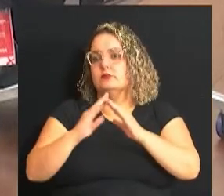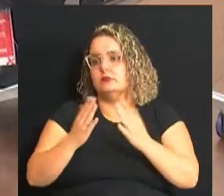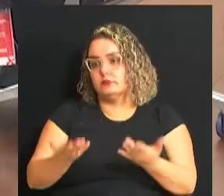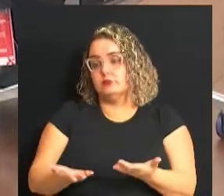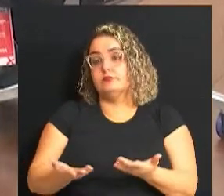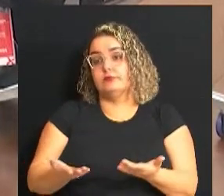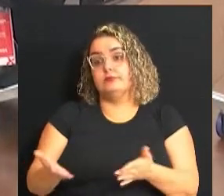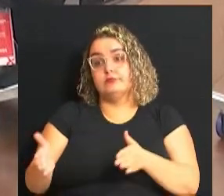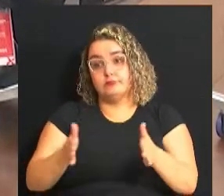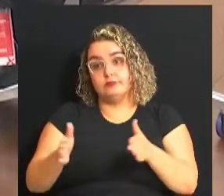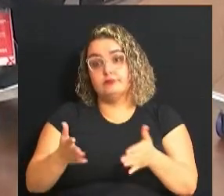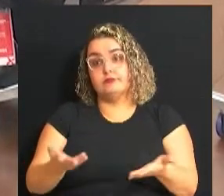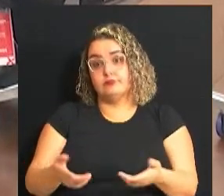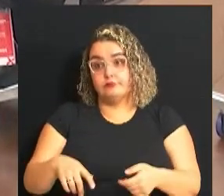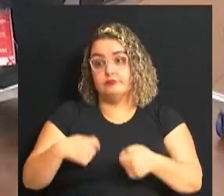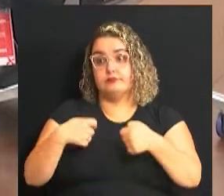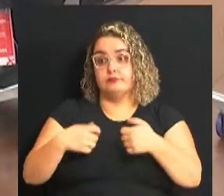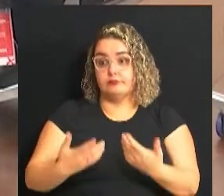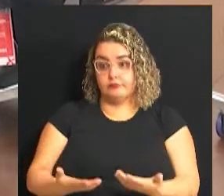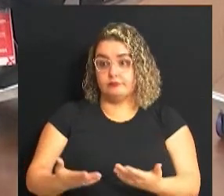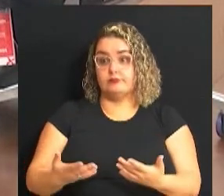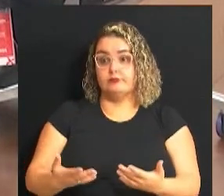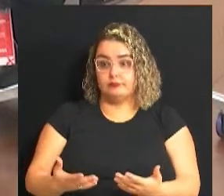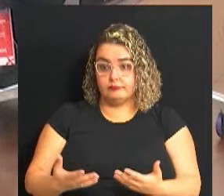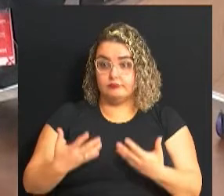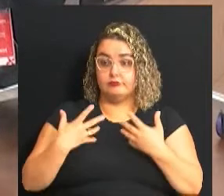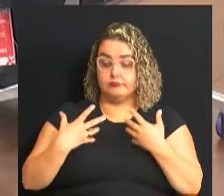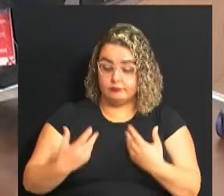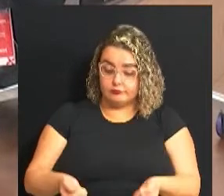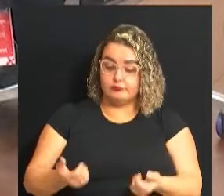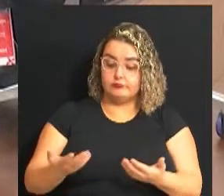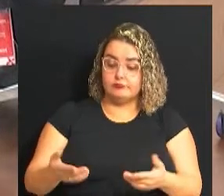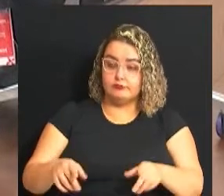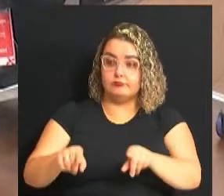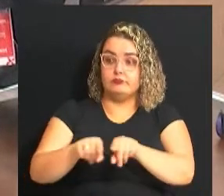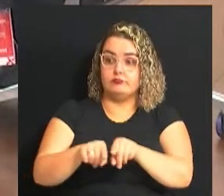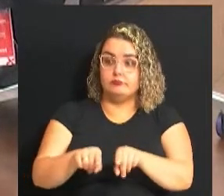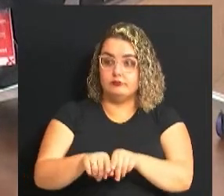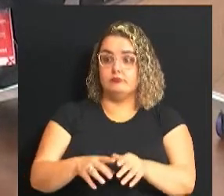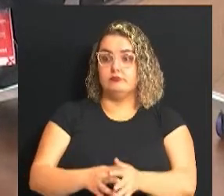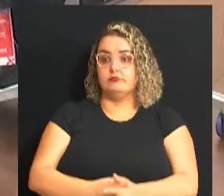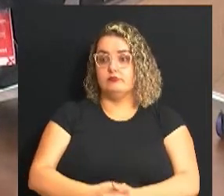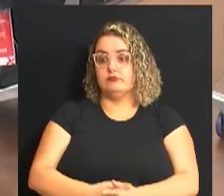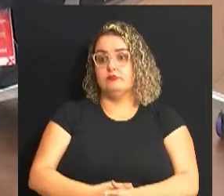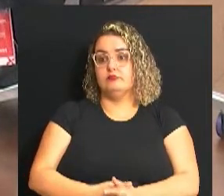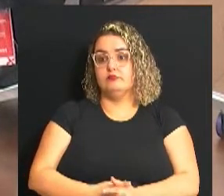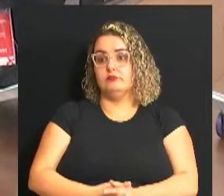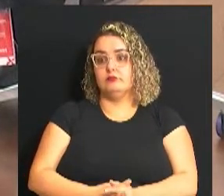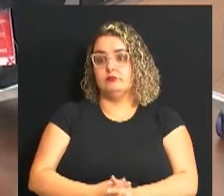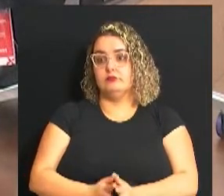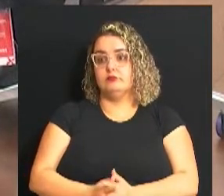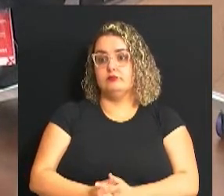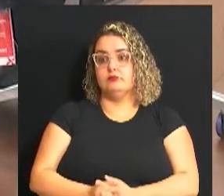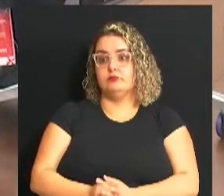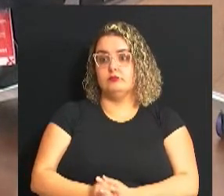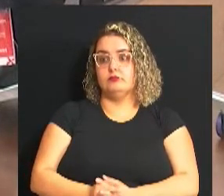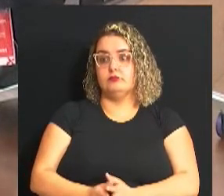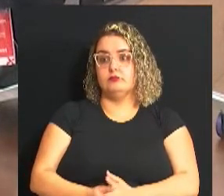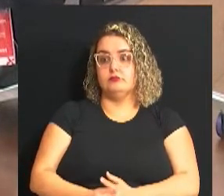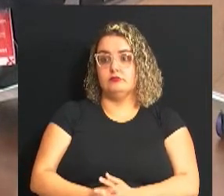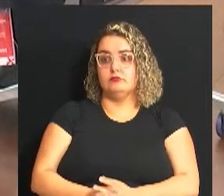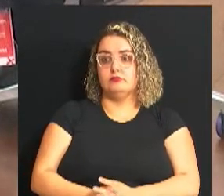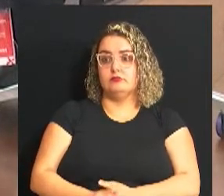hora, elas têm que ser contempladas também. Né? O doutor